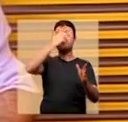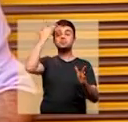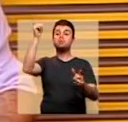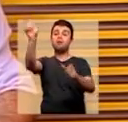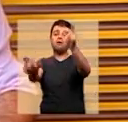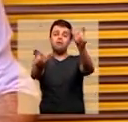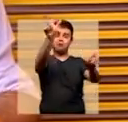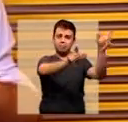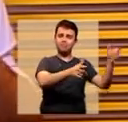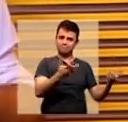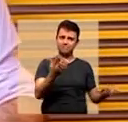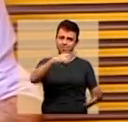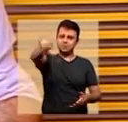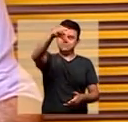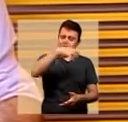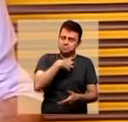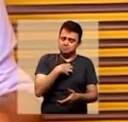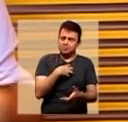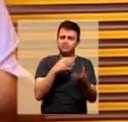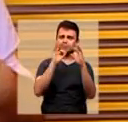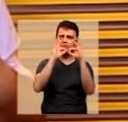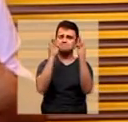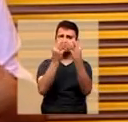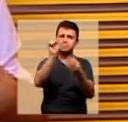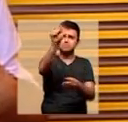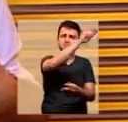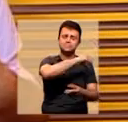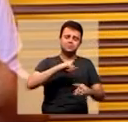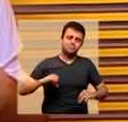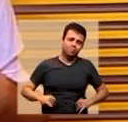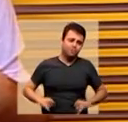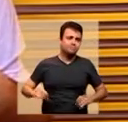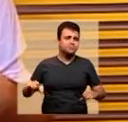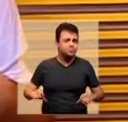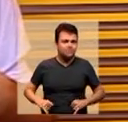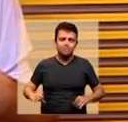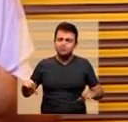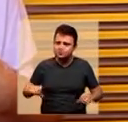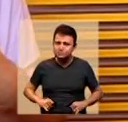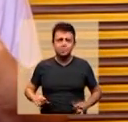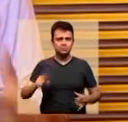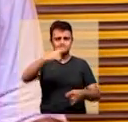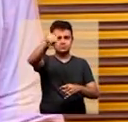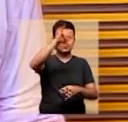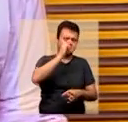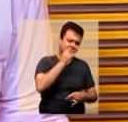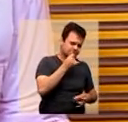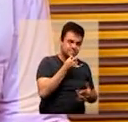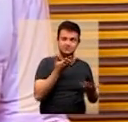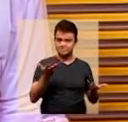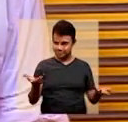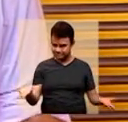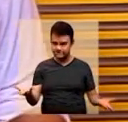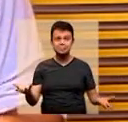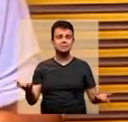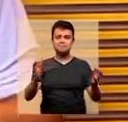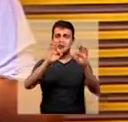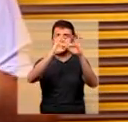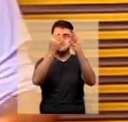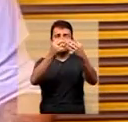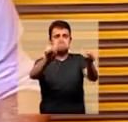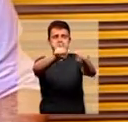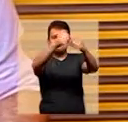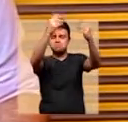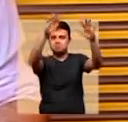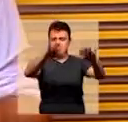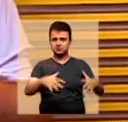das estatísticas tem o lado humano. De famílias que sofrem um impacto tremendo disso. Os acidentes estão